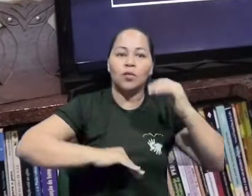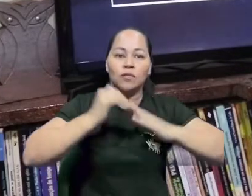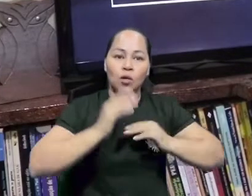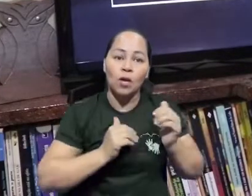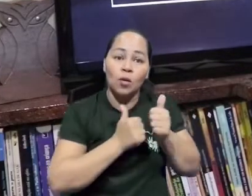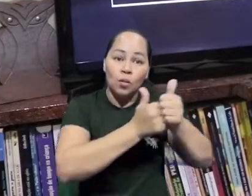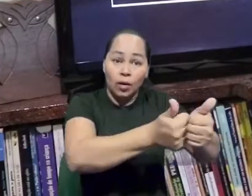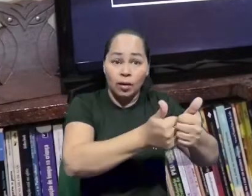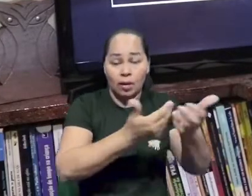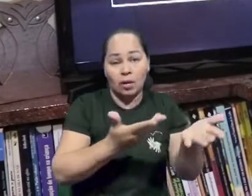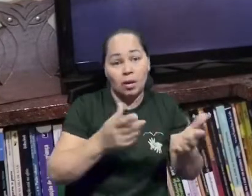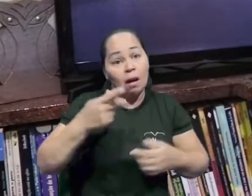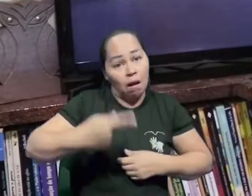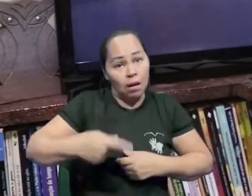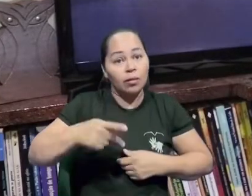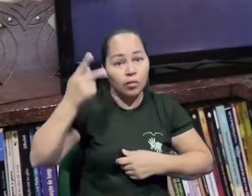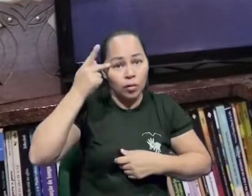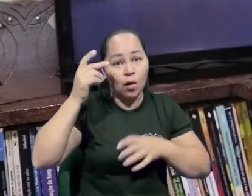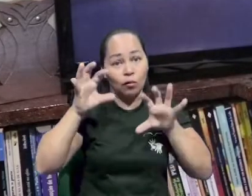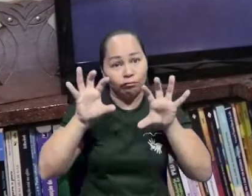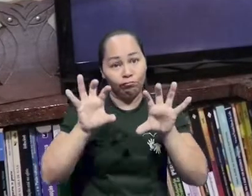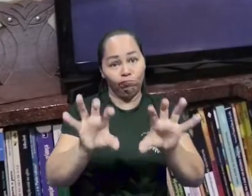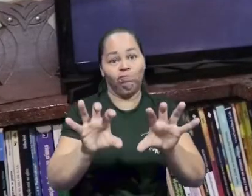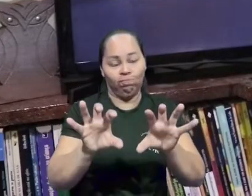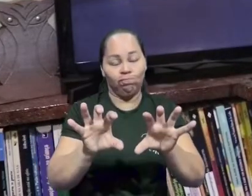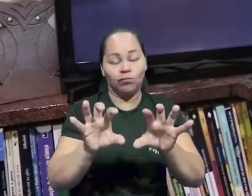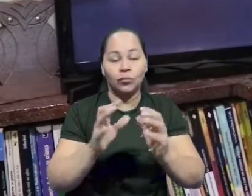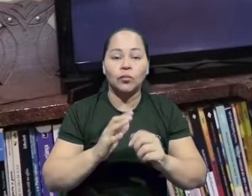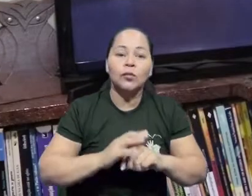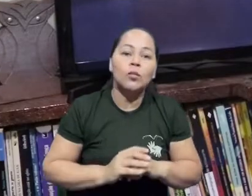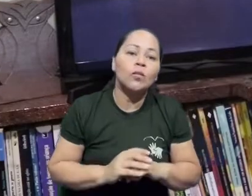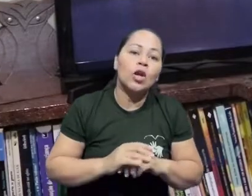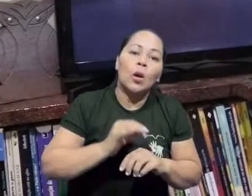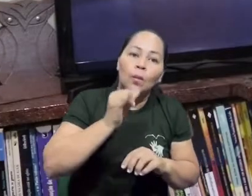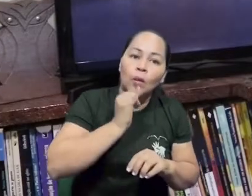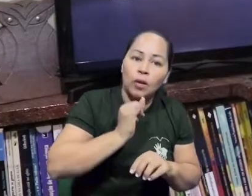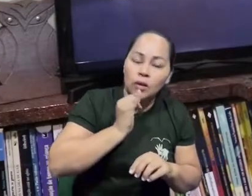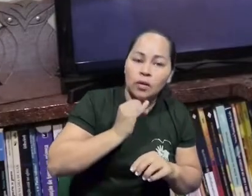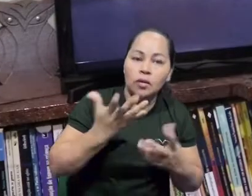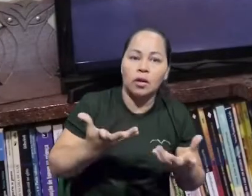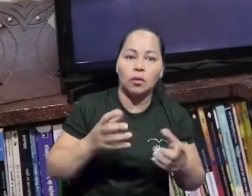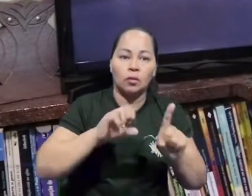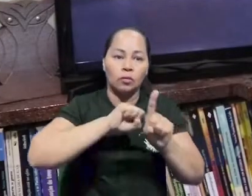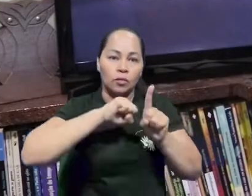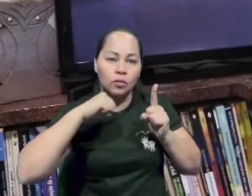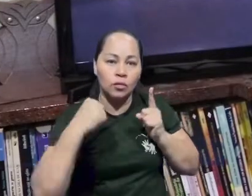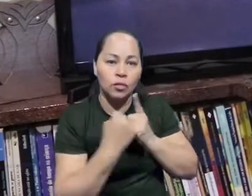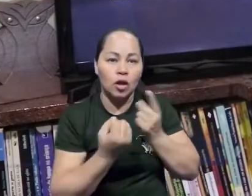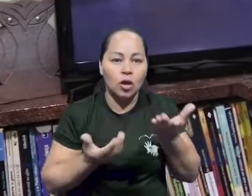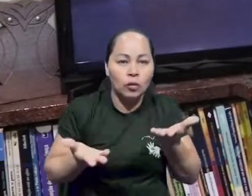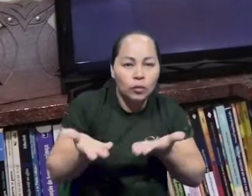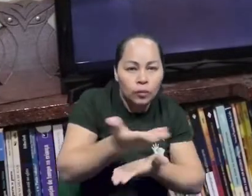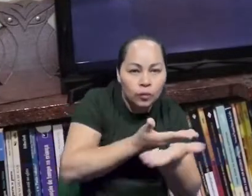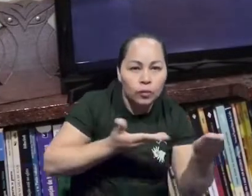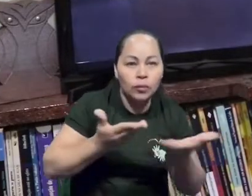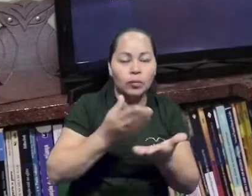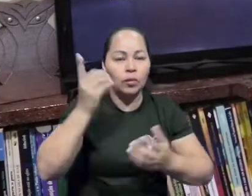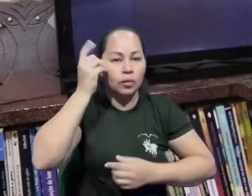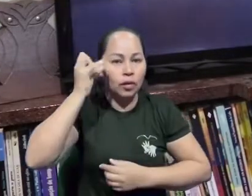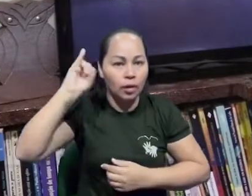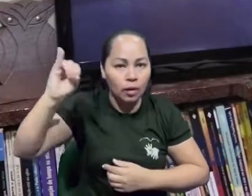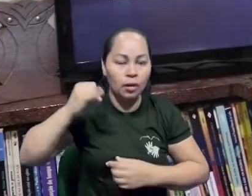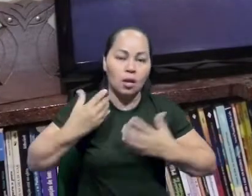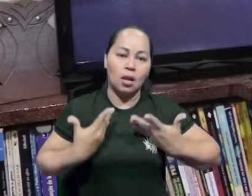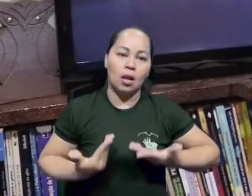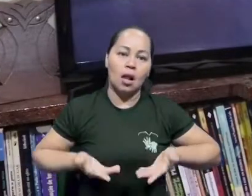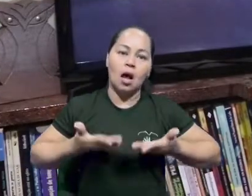é a nossa realidade aqui no estado de São Paulo, tá? Relacionamento com o grupo social. Caso de DI leve, é